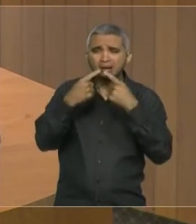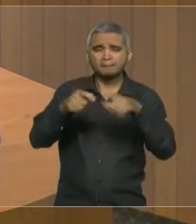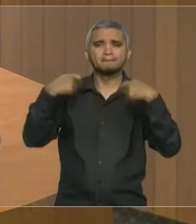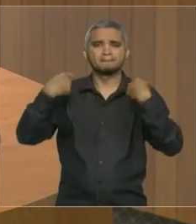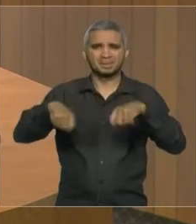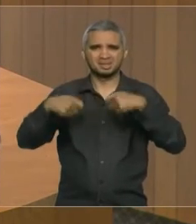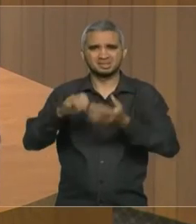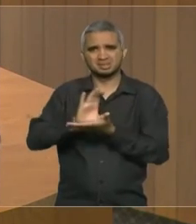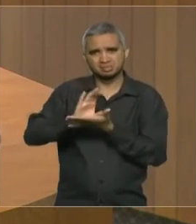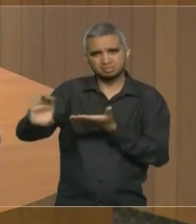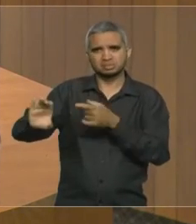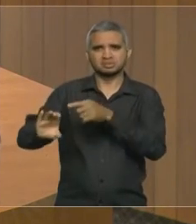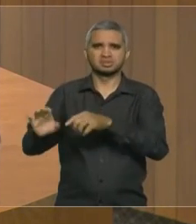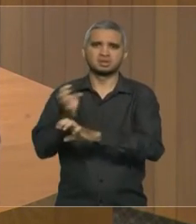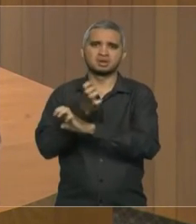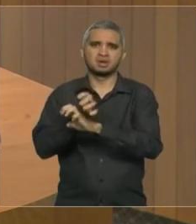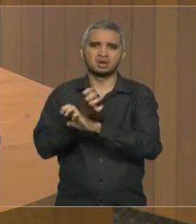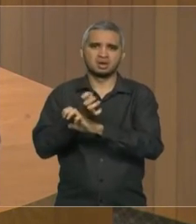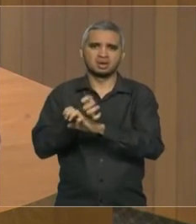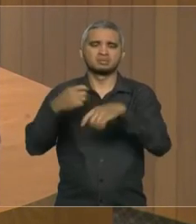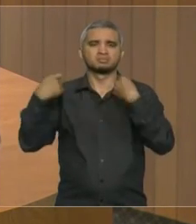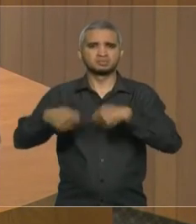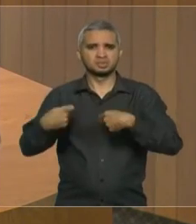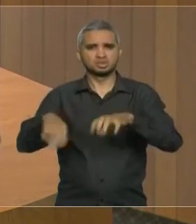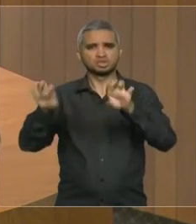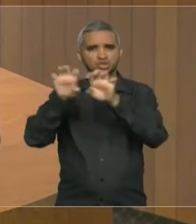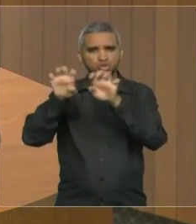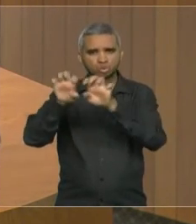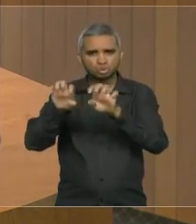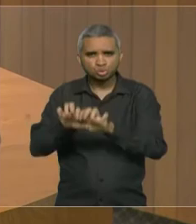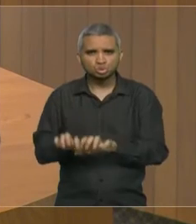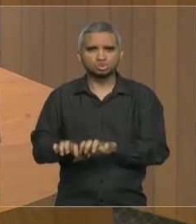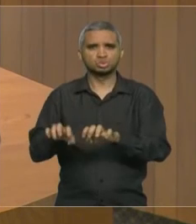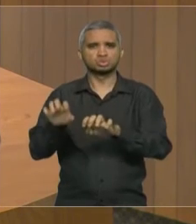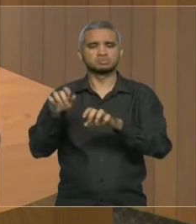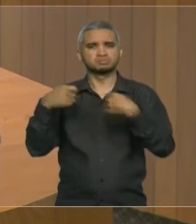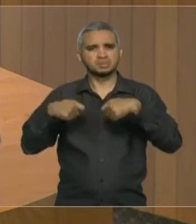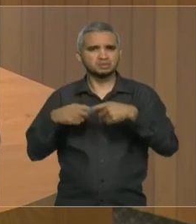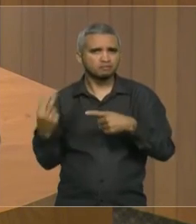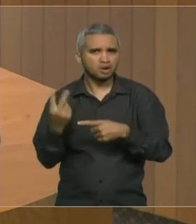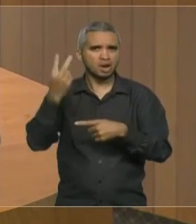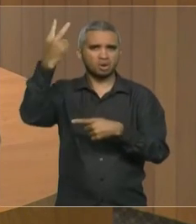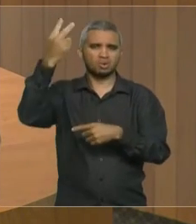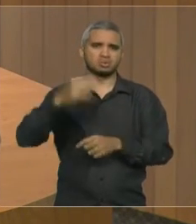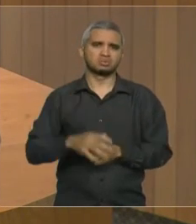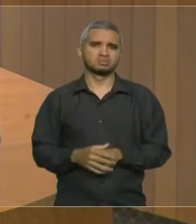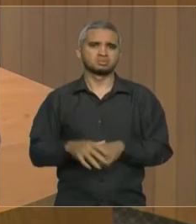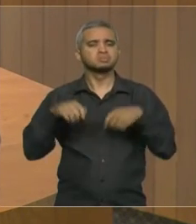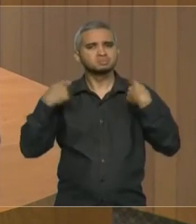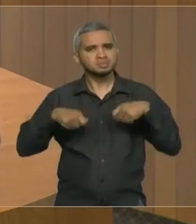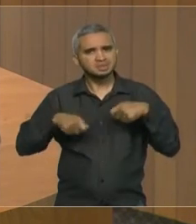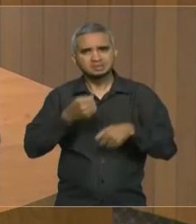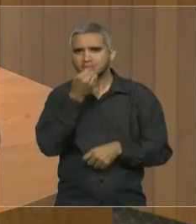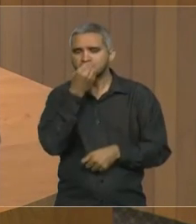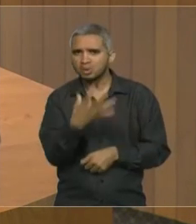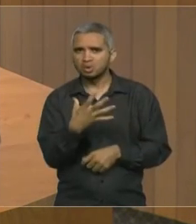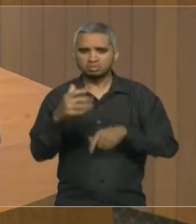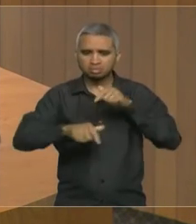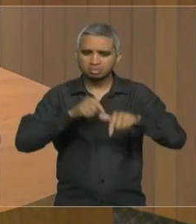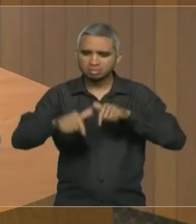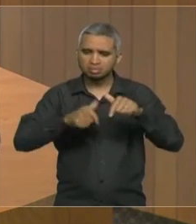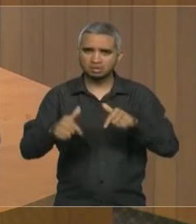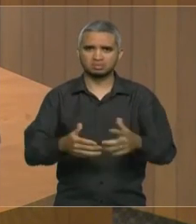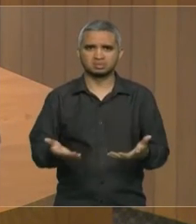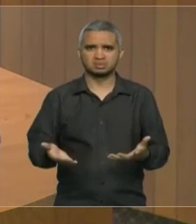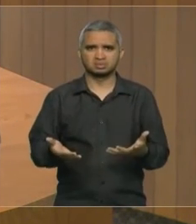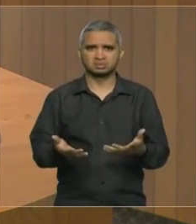seja valorizada, seja estruturada, para que ela possa prestar um bom serviço. É inadmissível que o maranhense não tenha água potável